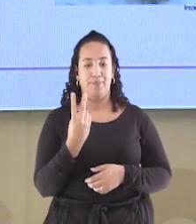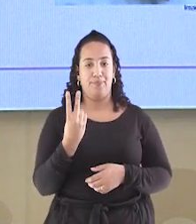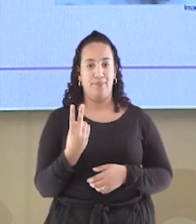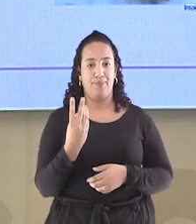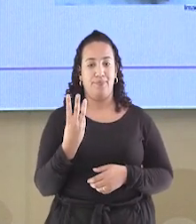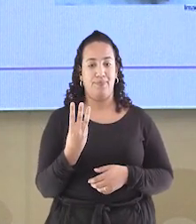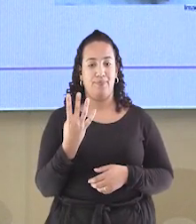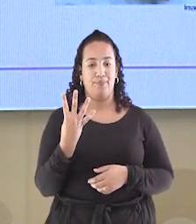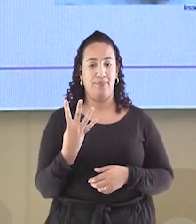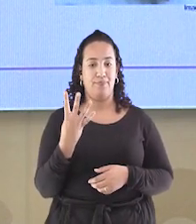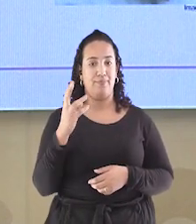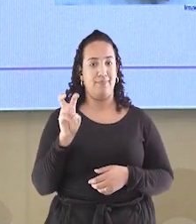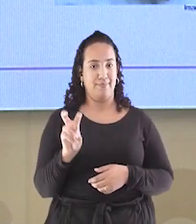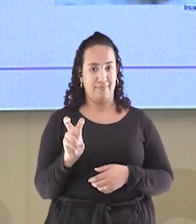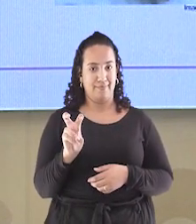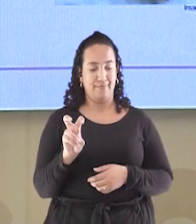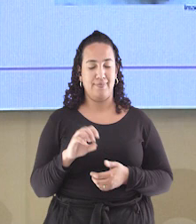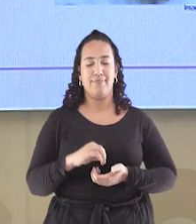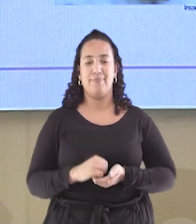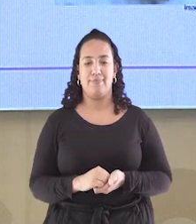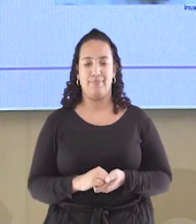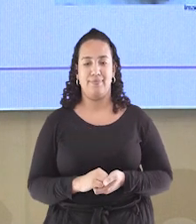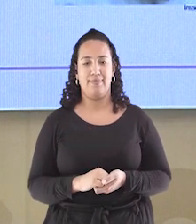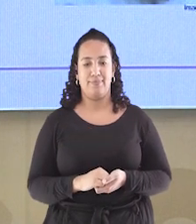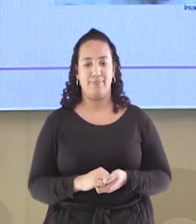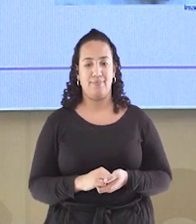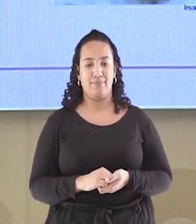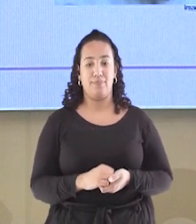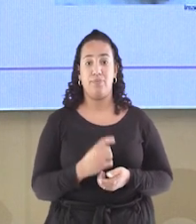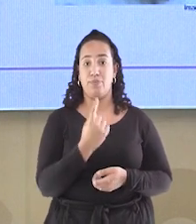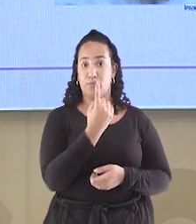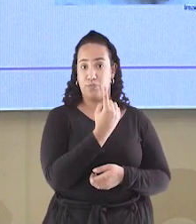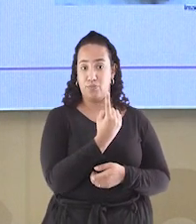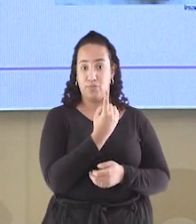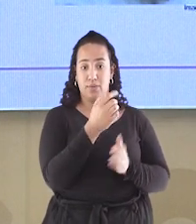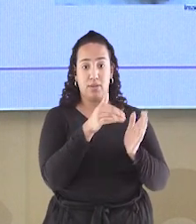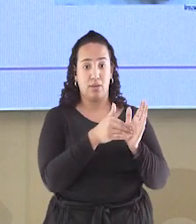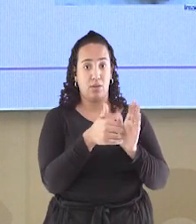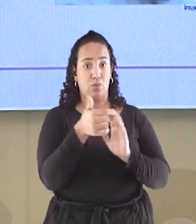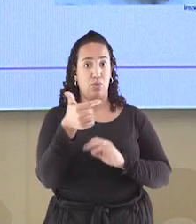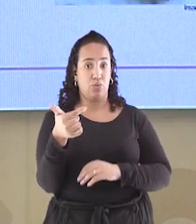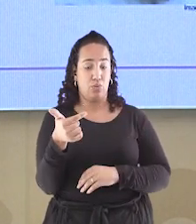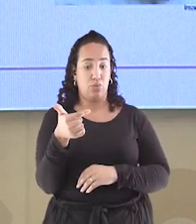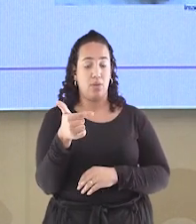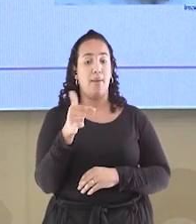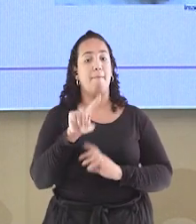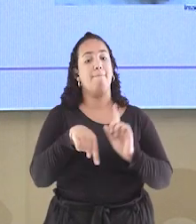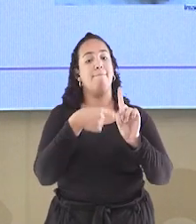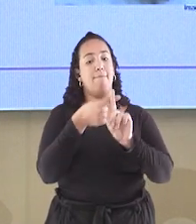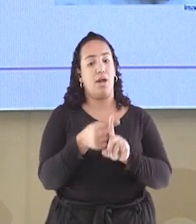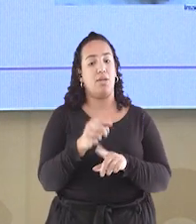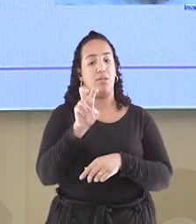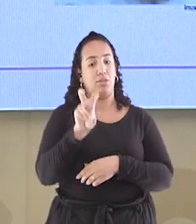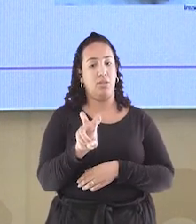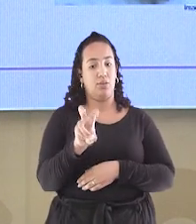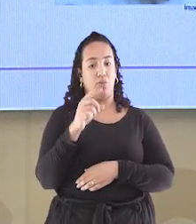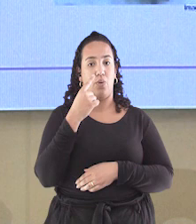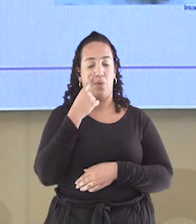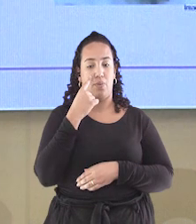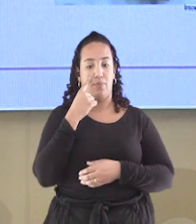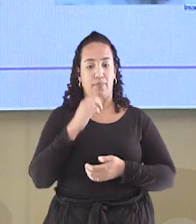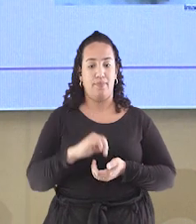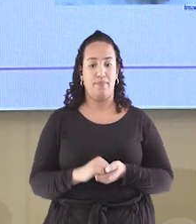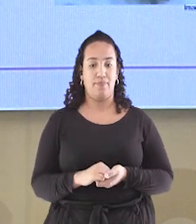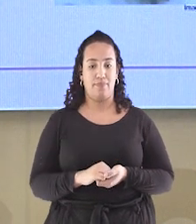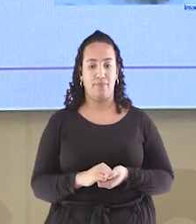1, 2, 3, 4, 5. Do 1 até o 2, são mais 5 minutos.